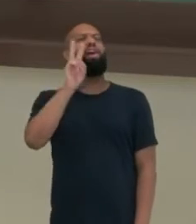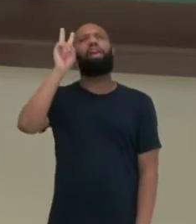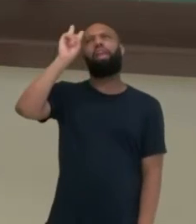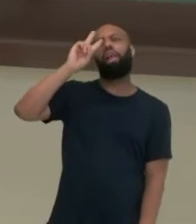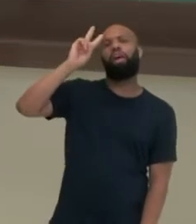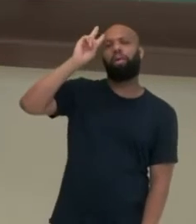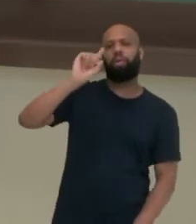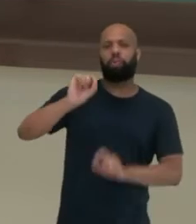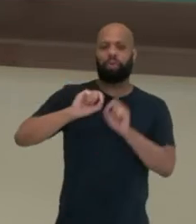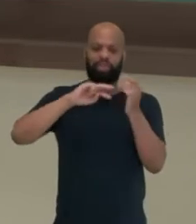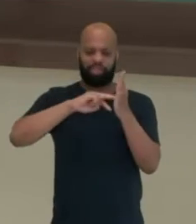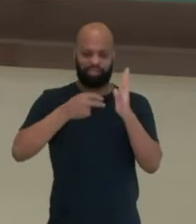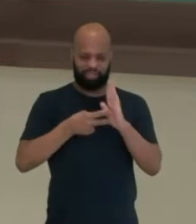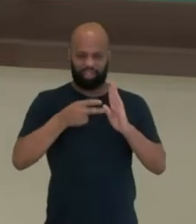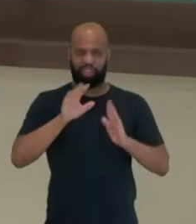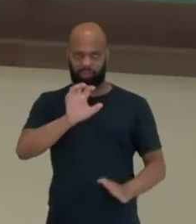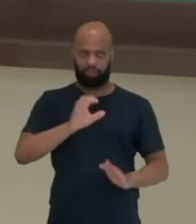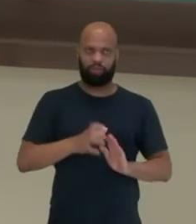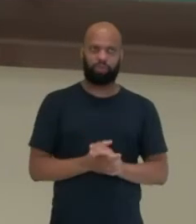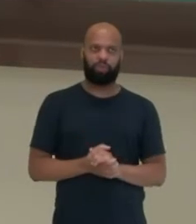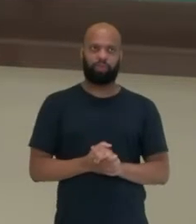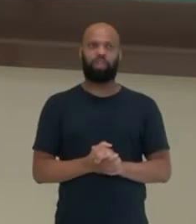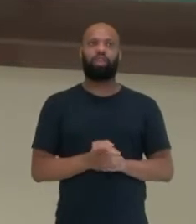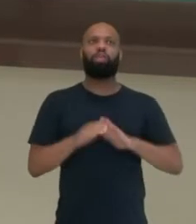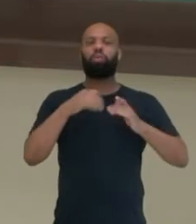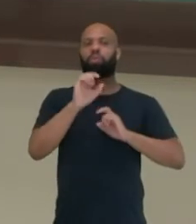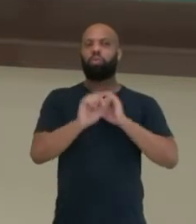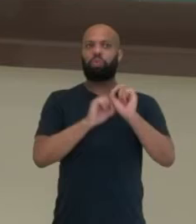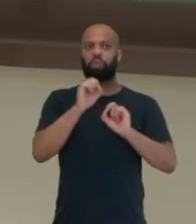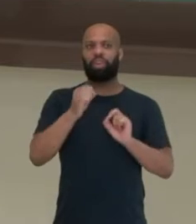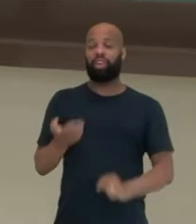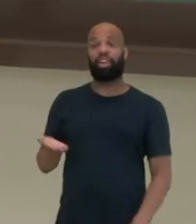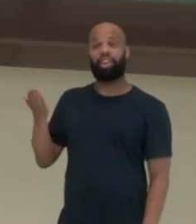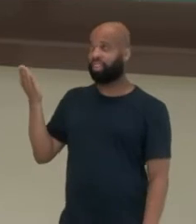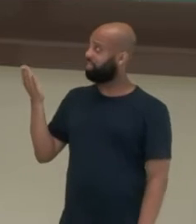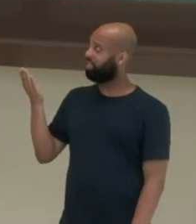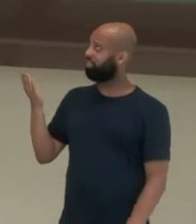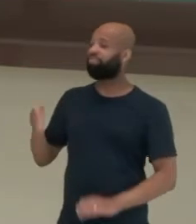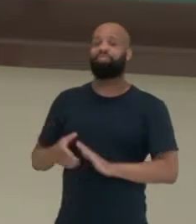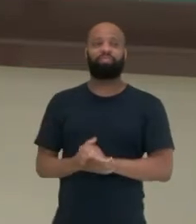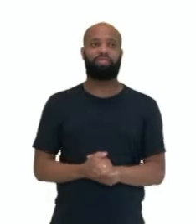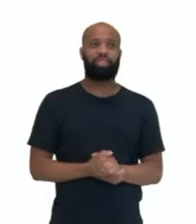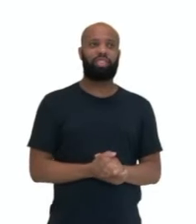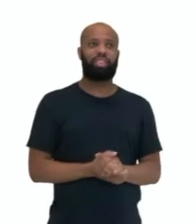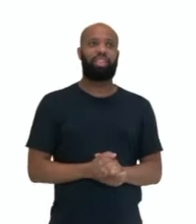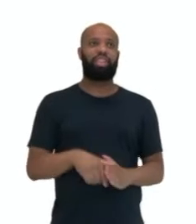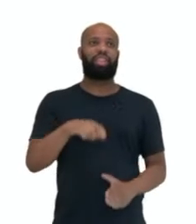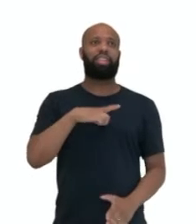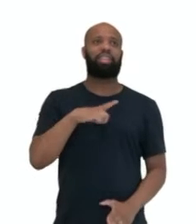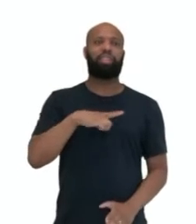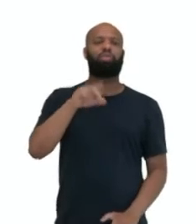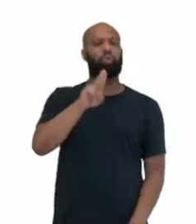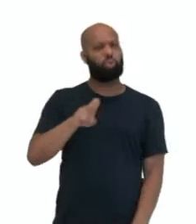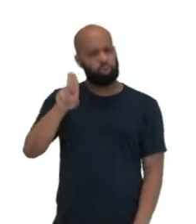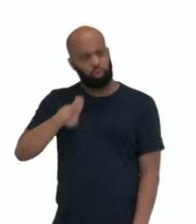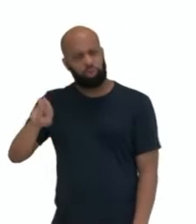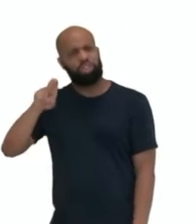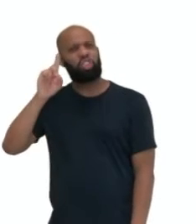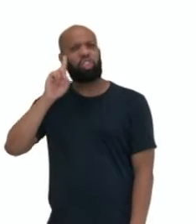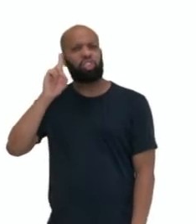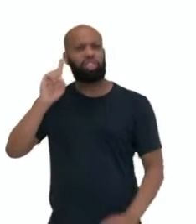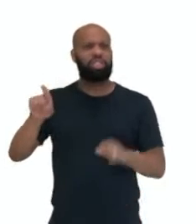mente do que se trata. Então, se trata desse carinha lindo aí, ó, tá bom? Com muita aplicação na nossa vida,